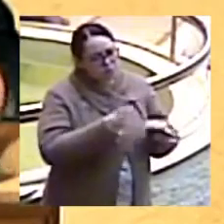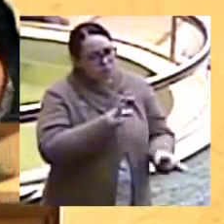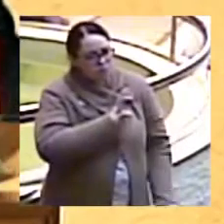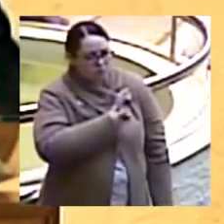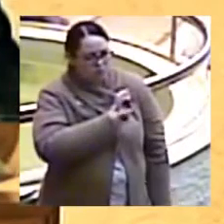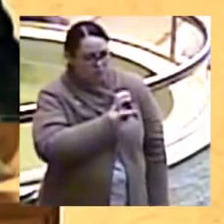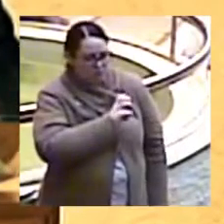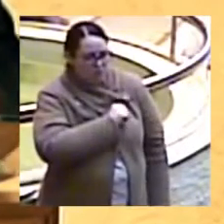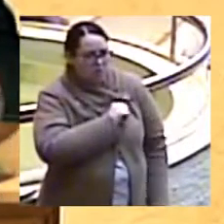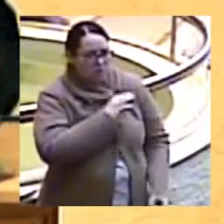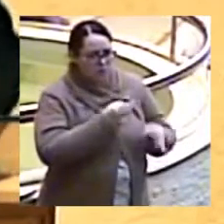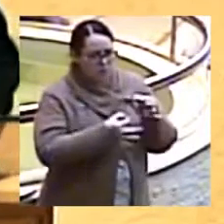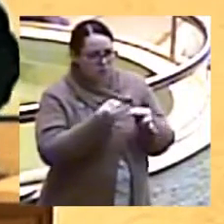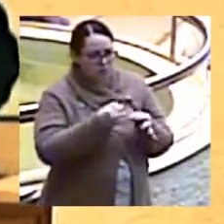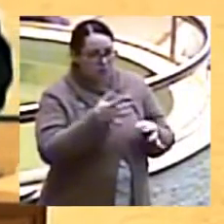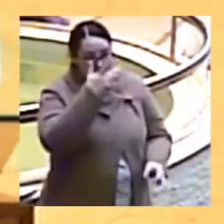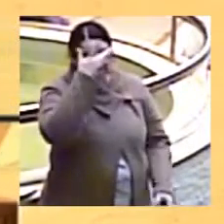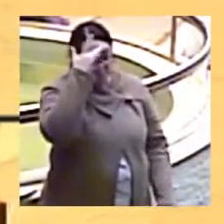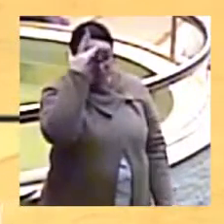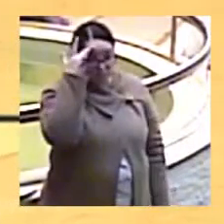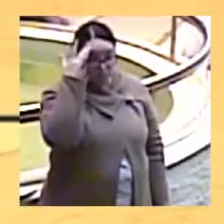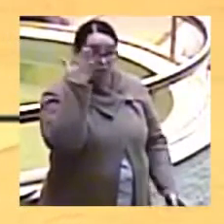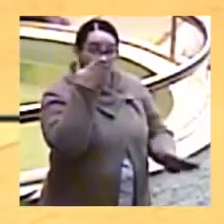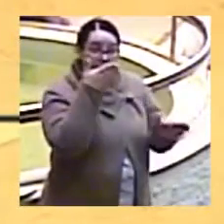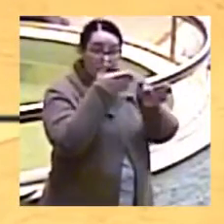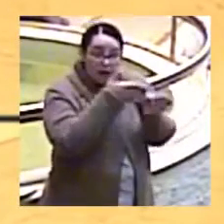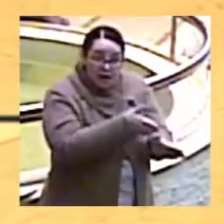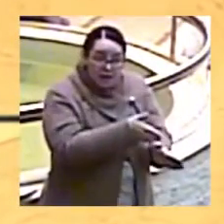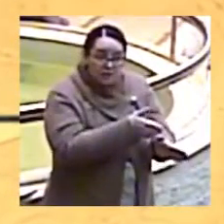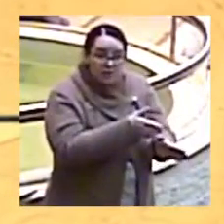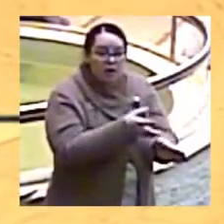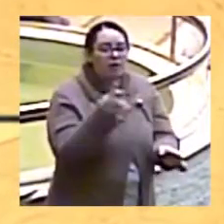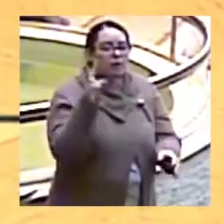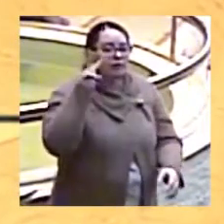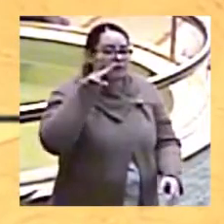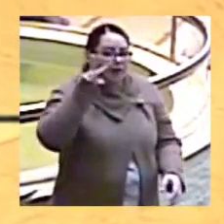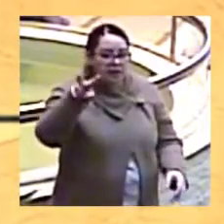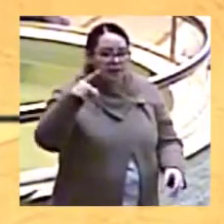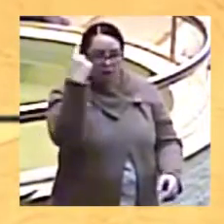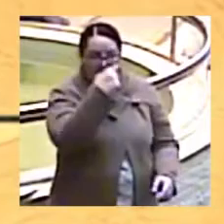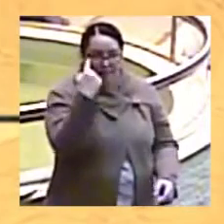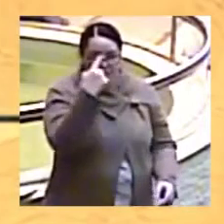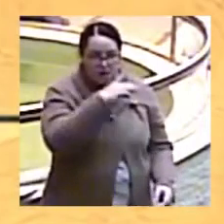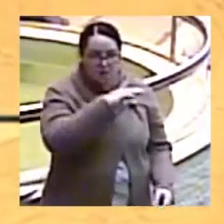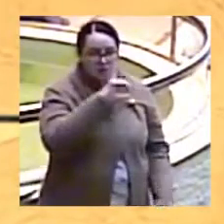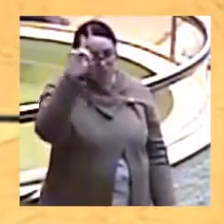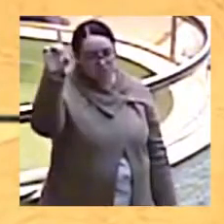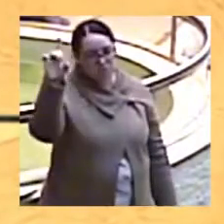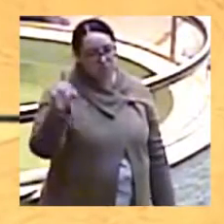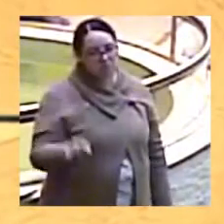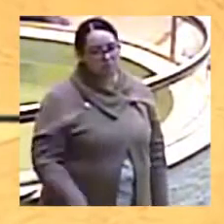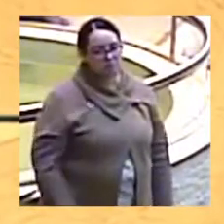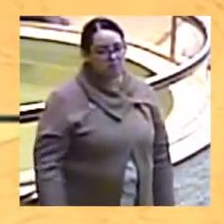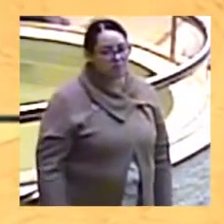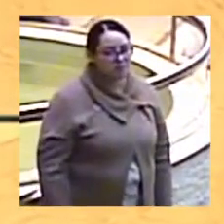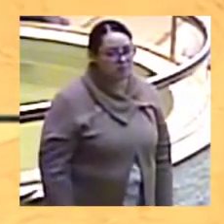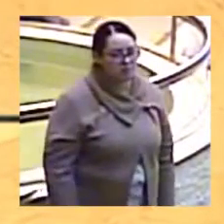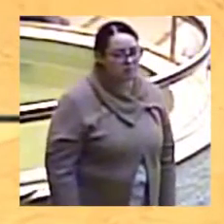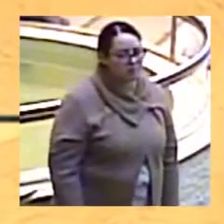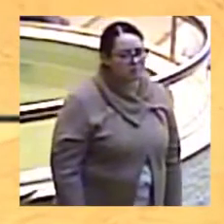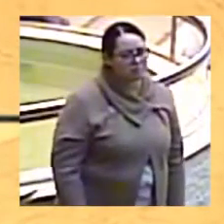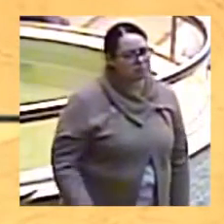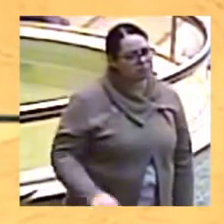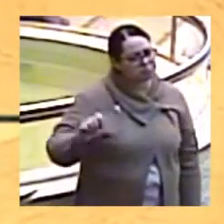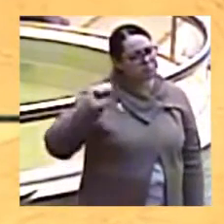e os retos, lhe contemplarão, a face, quando o salmista, faz a pergunta, no